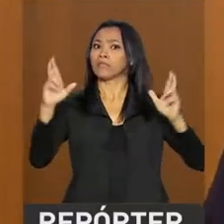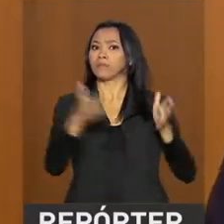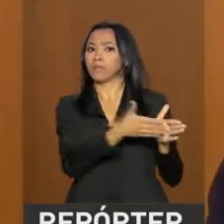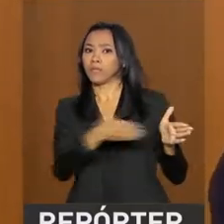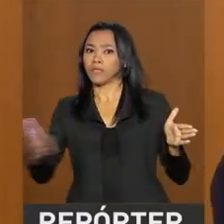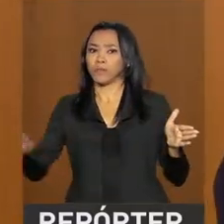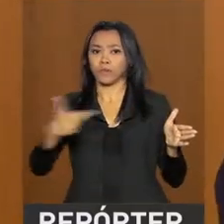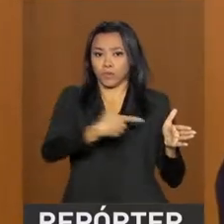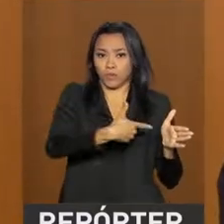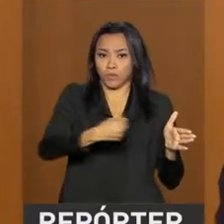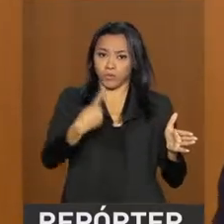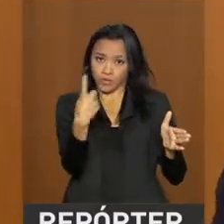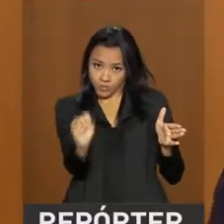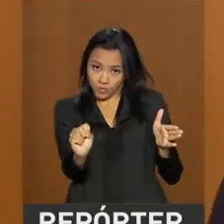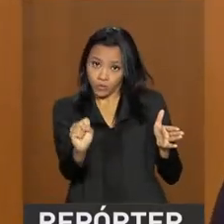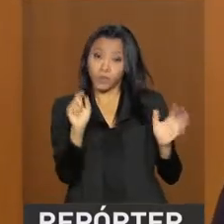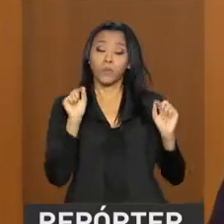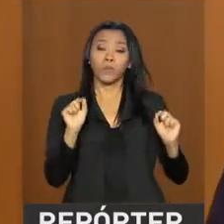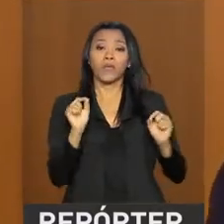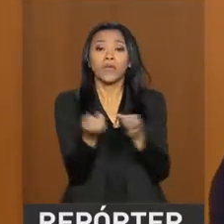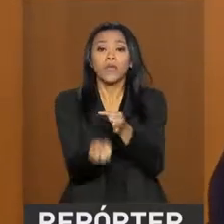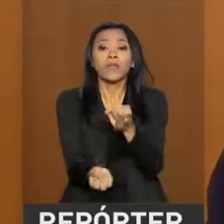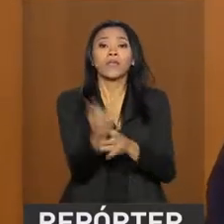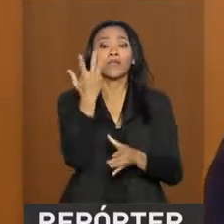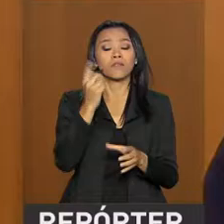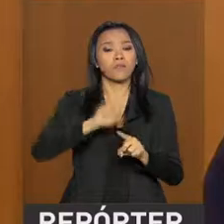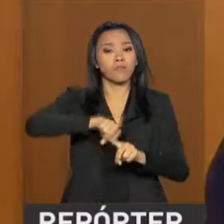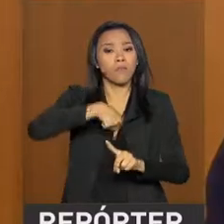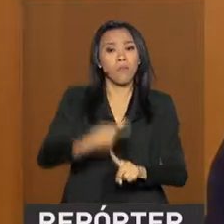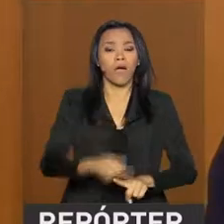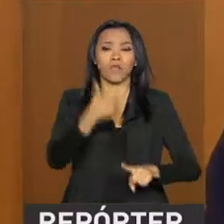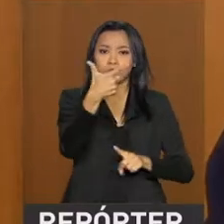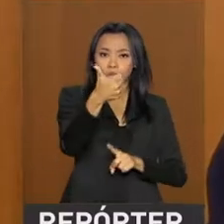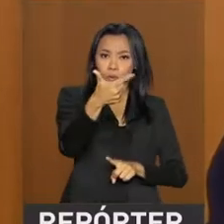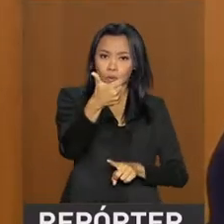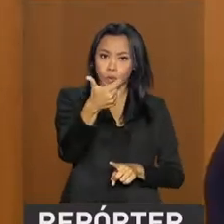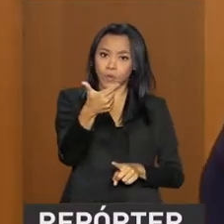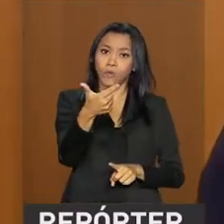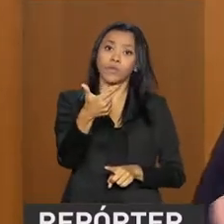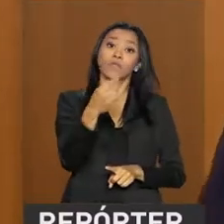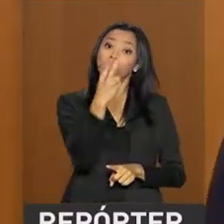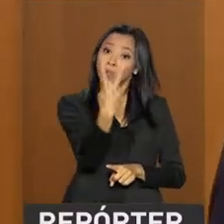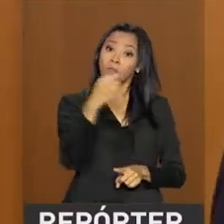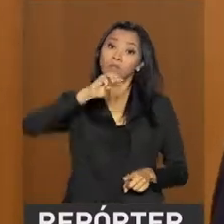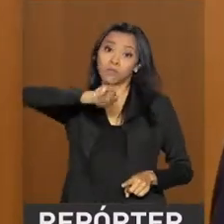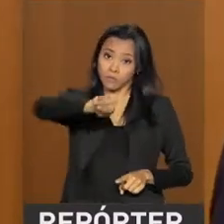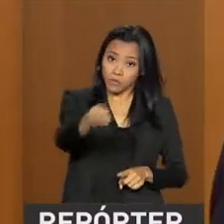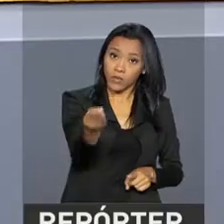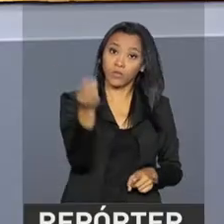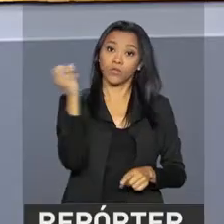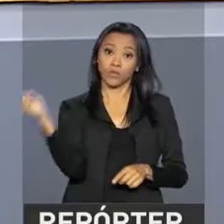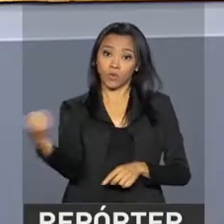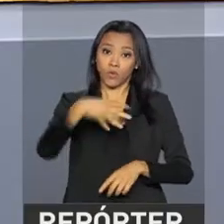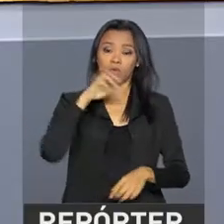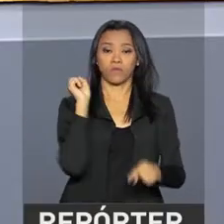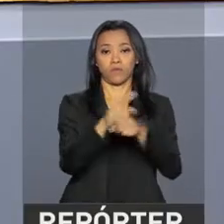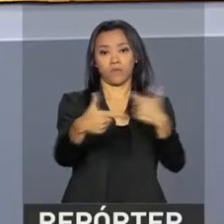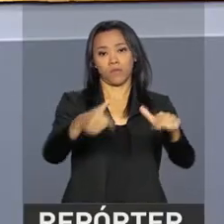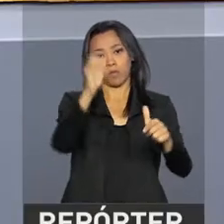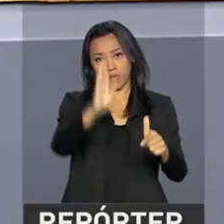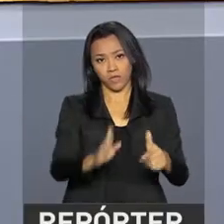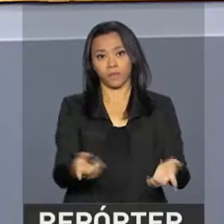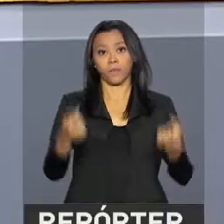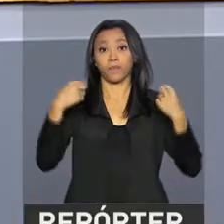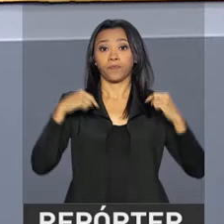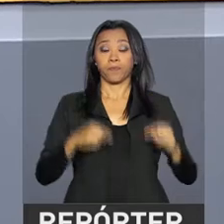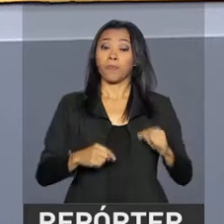a criação de mais de 2 milhões de novos empregos no brasil já o